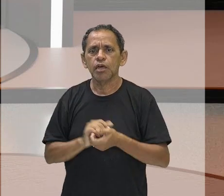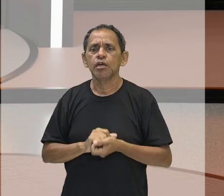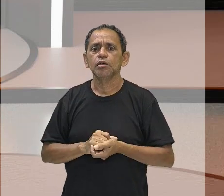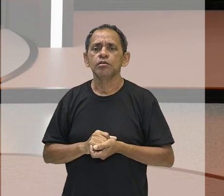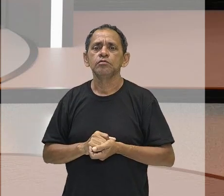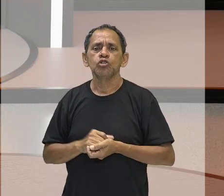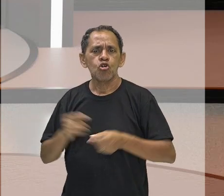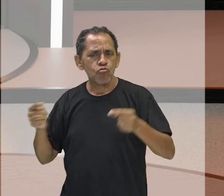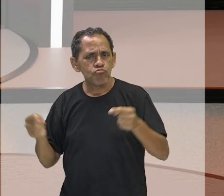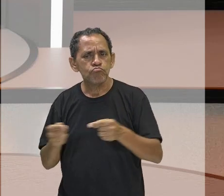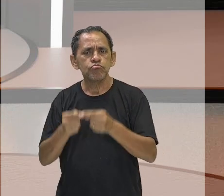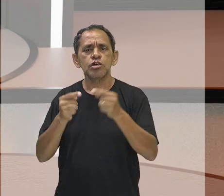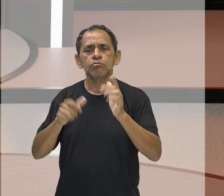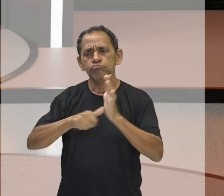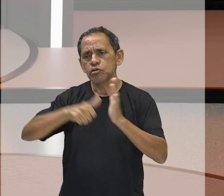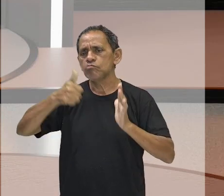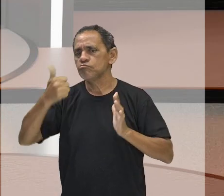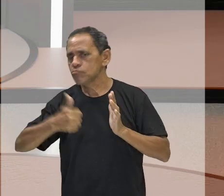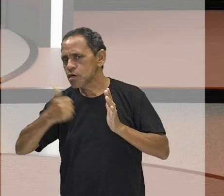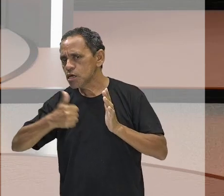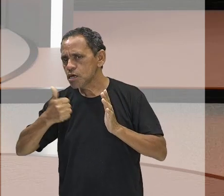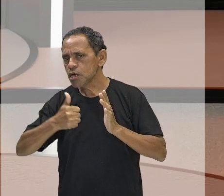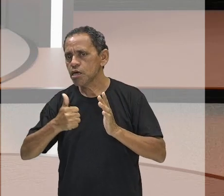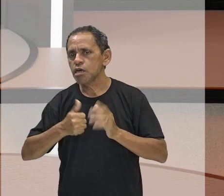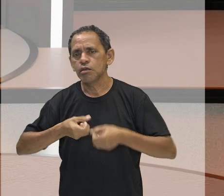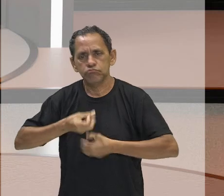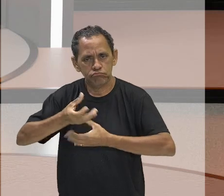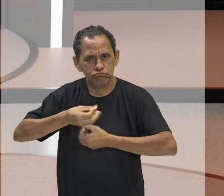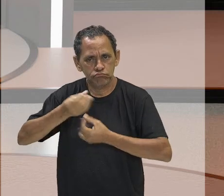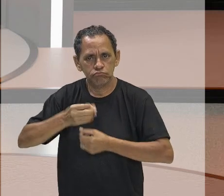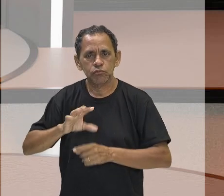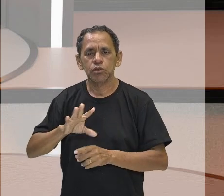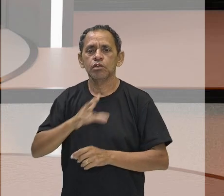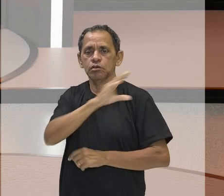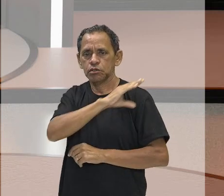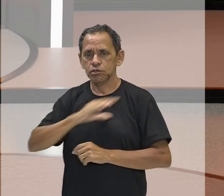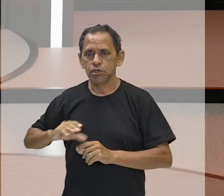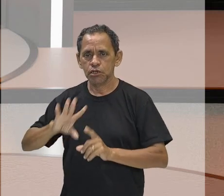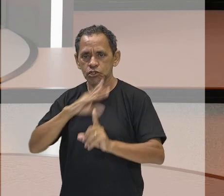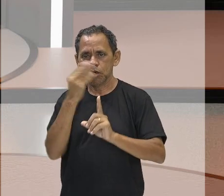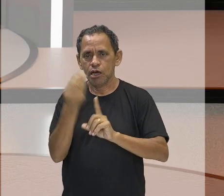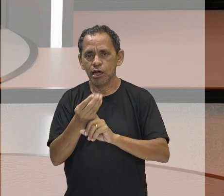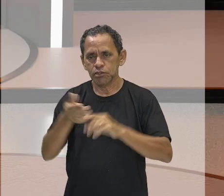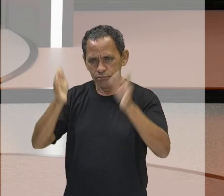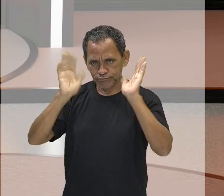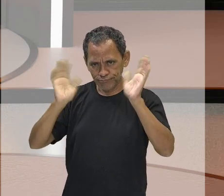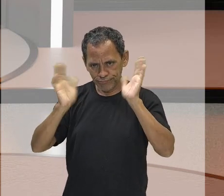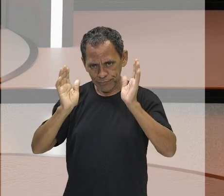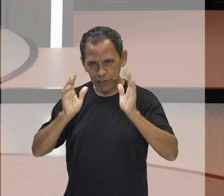fato, a primeira expressão cristã de arte. Muito bem, galera? Eu agradeço